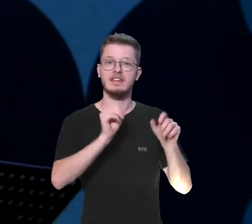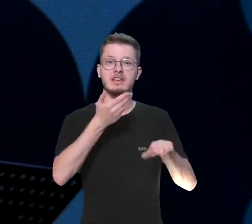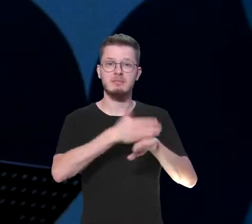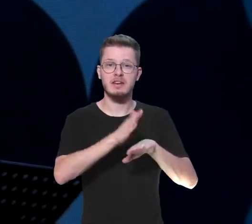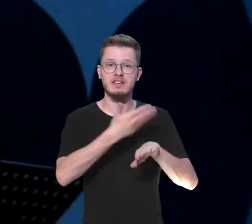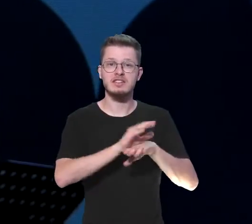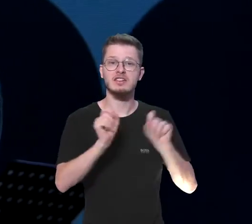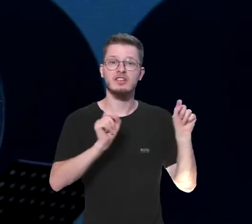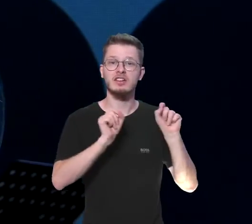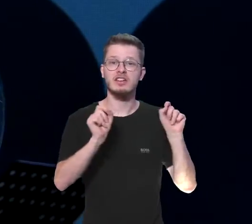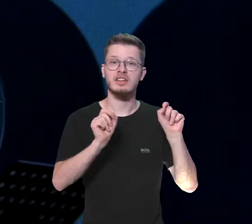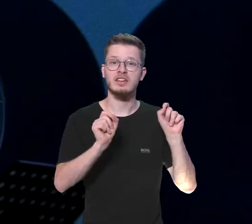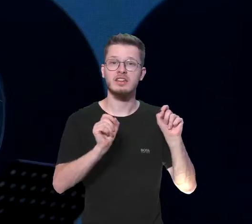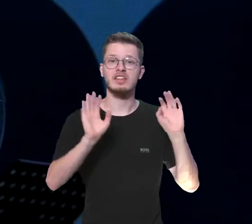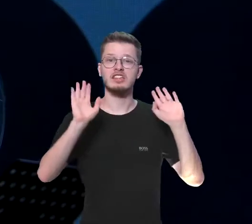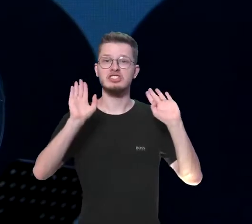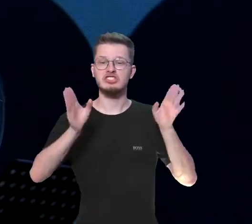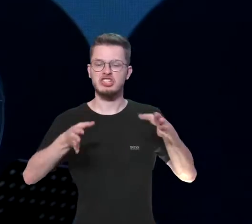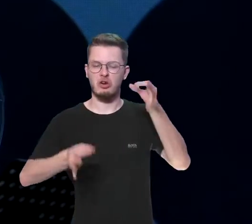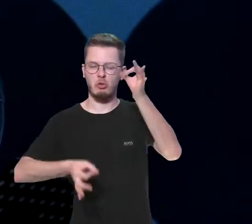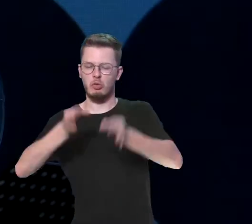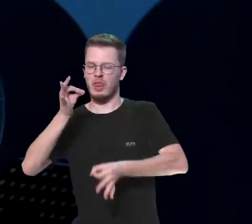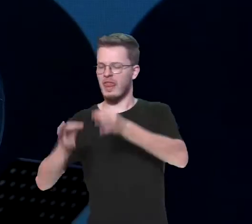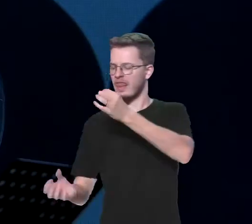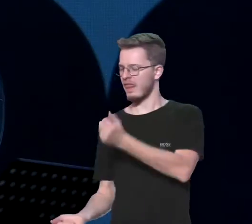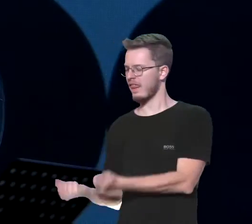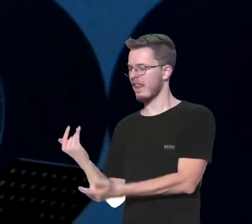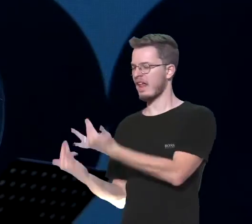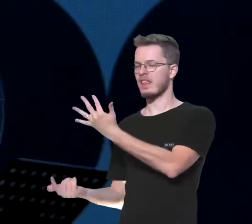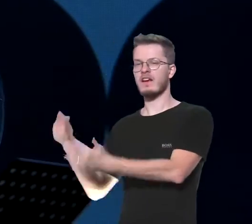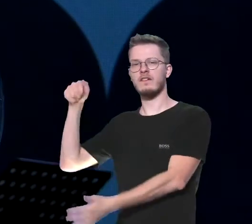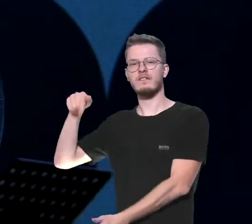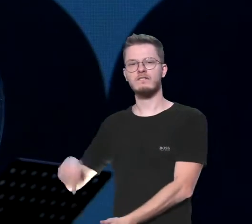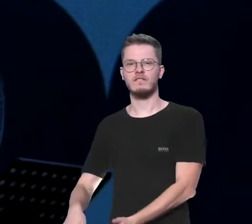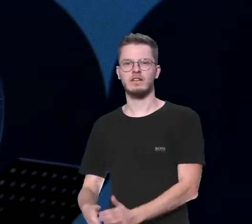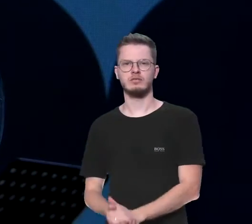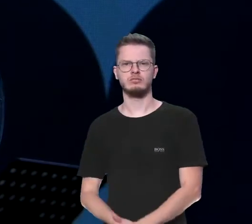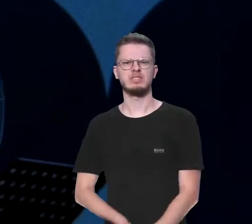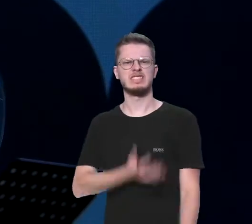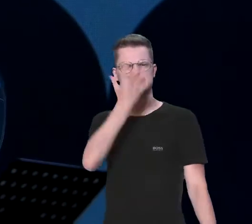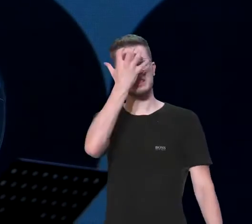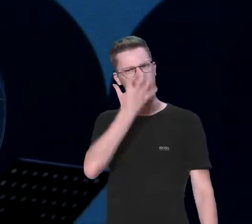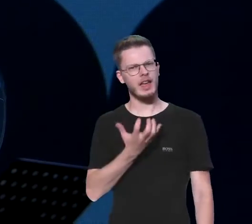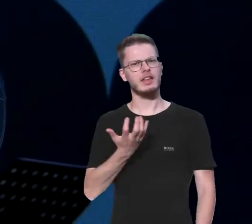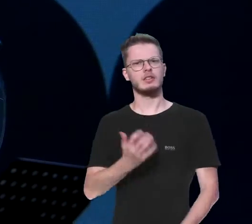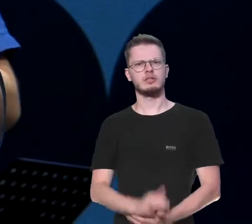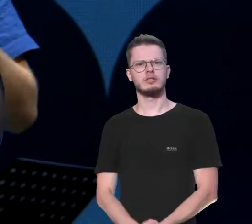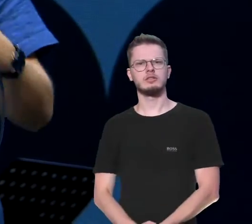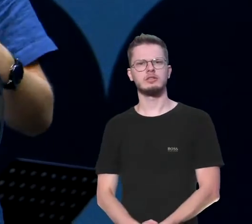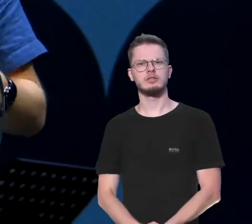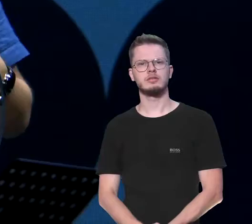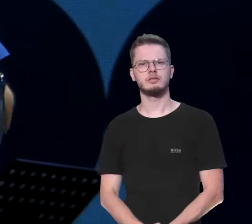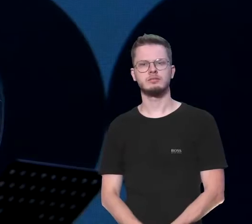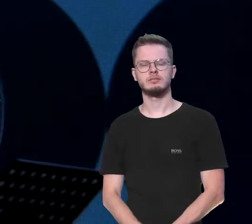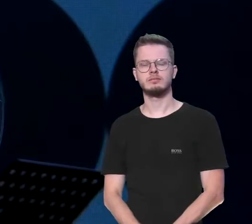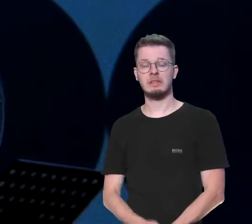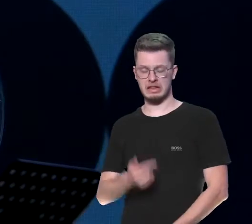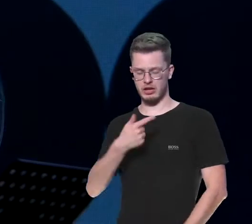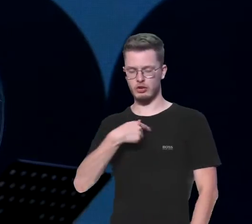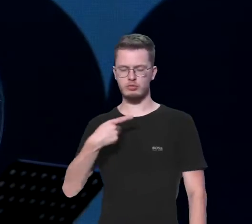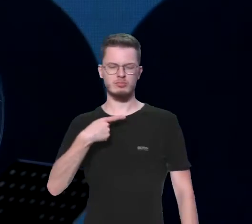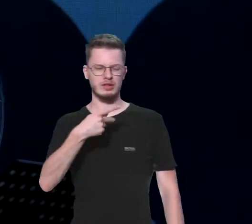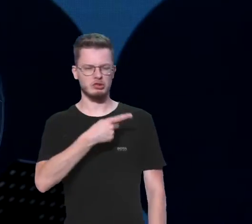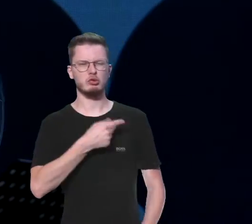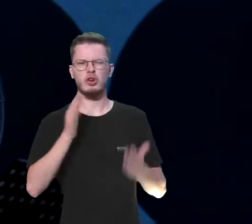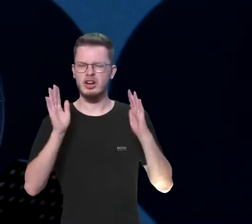já estaria condenado ao fogo do inferno. É muito sério. Como pastor, eu já cansei